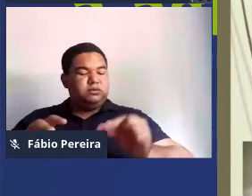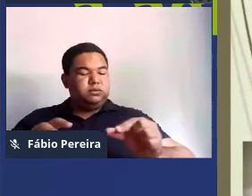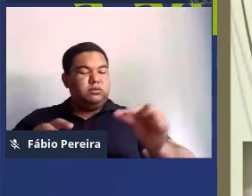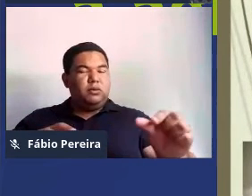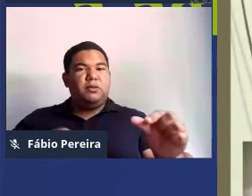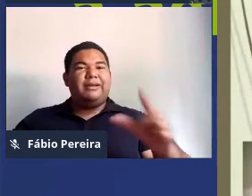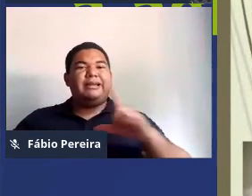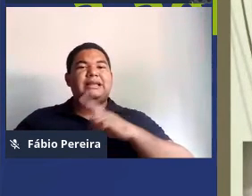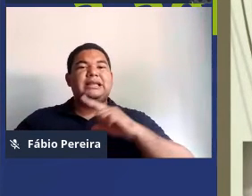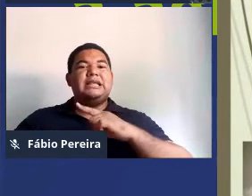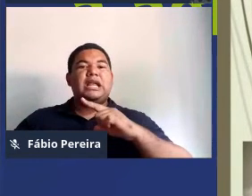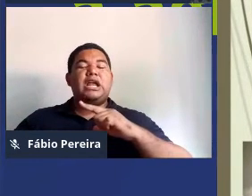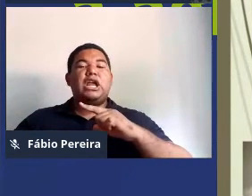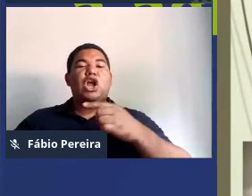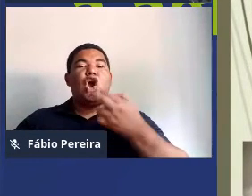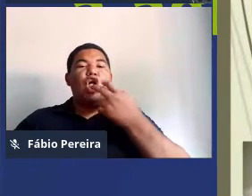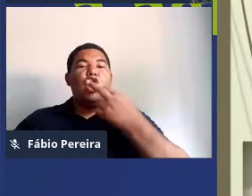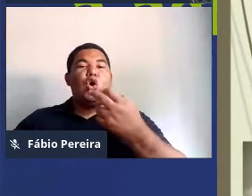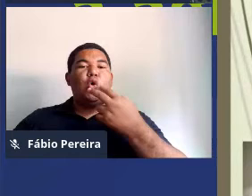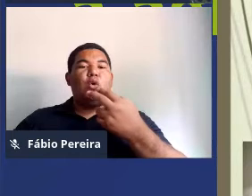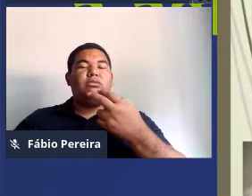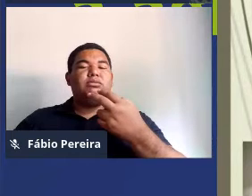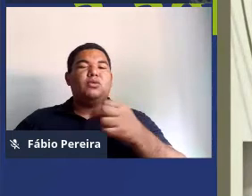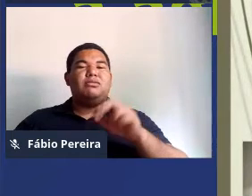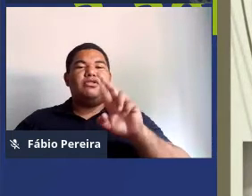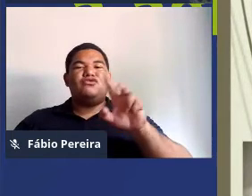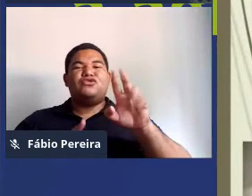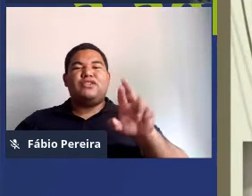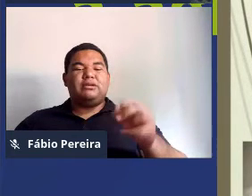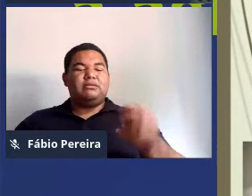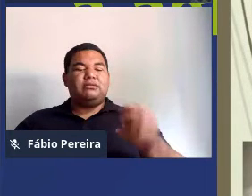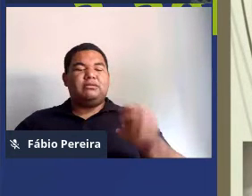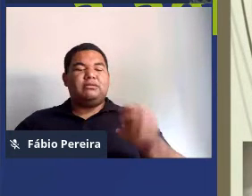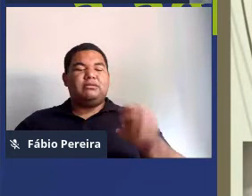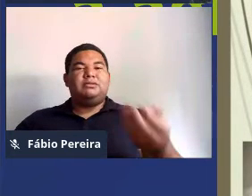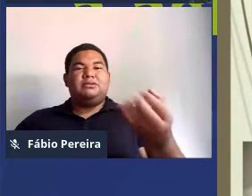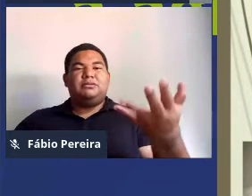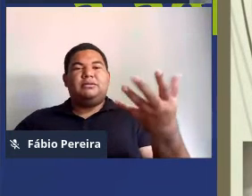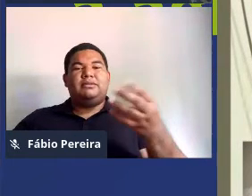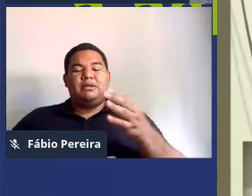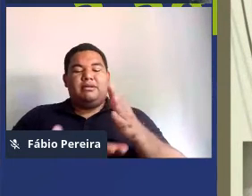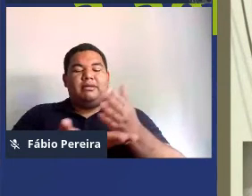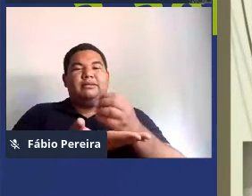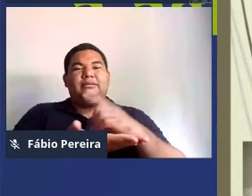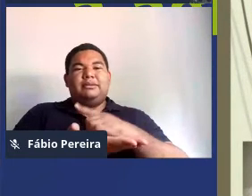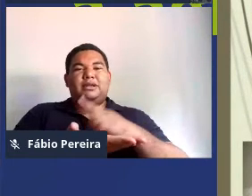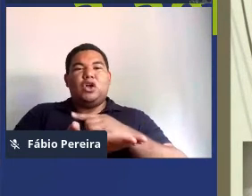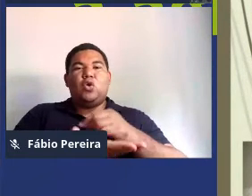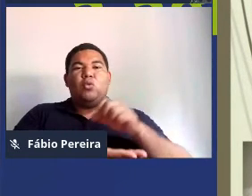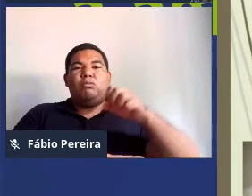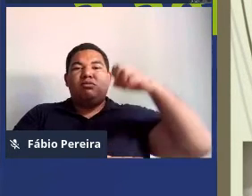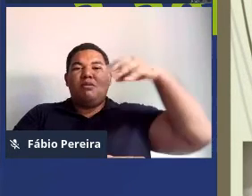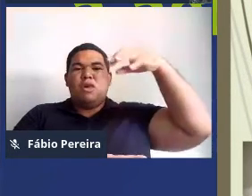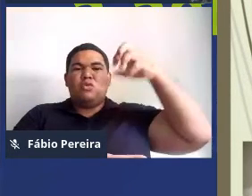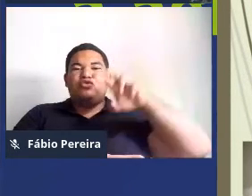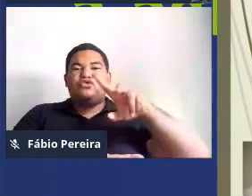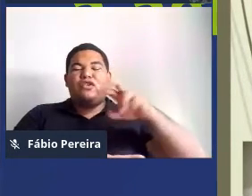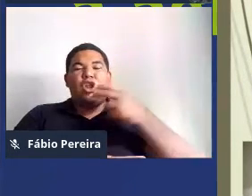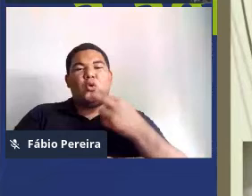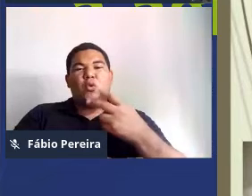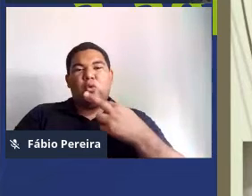fica tirando fotos de uma lâmina e, de acordo com a base que está lá, vai emitir uma luz diferente e ele